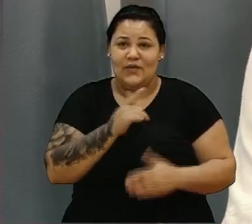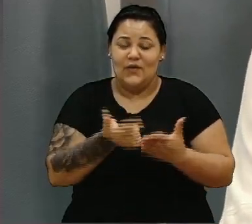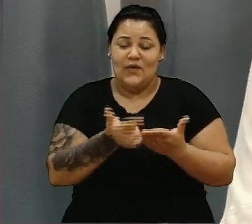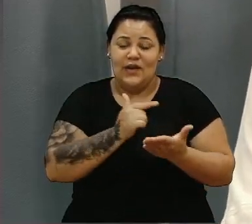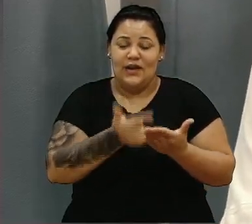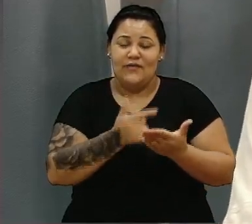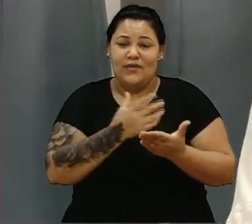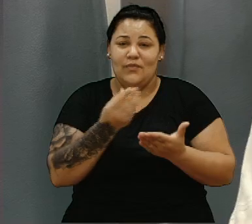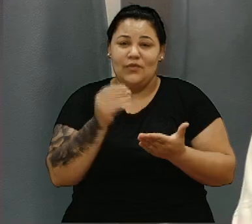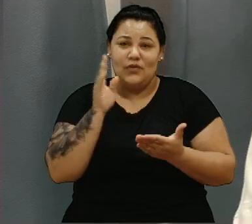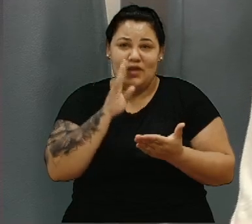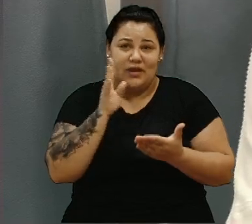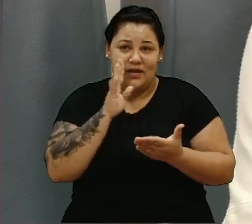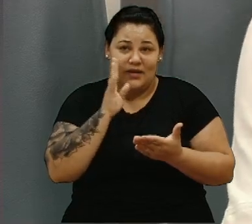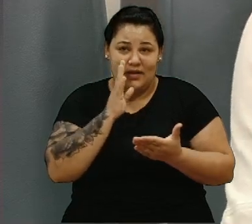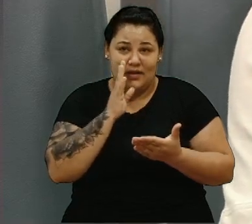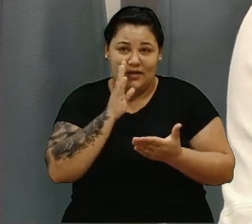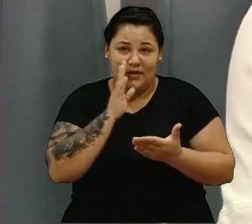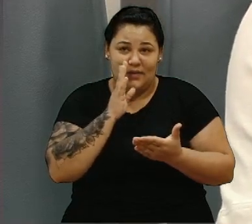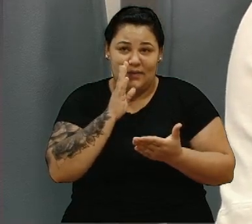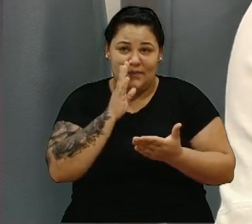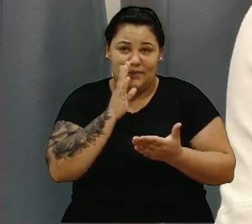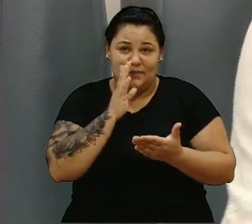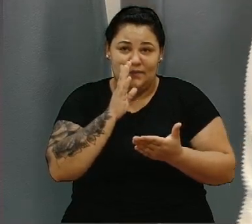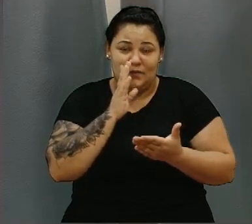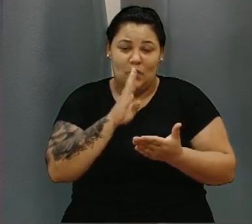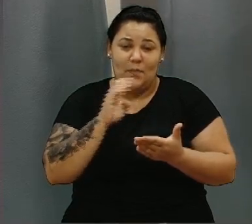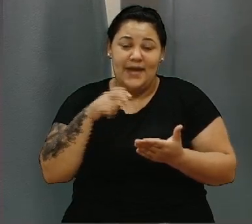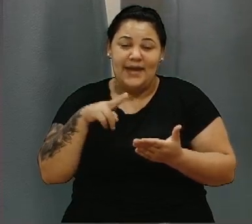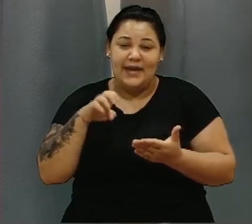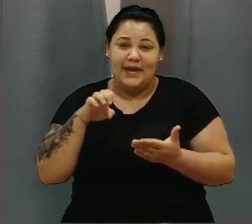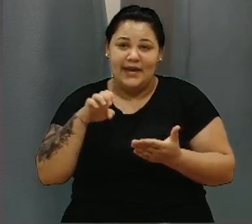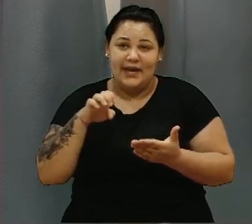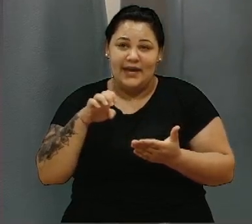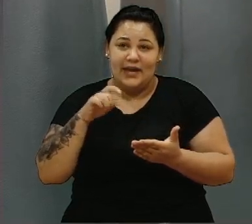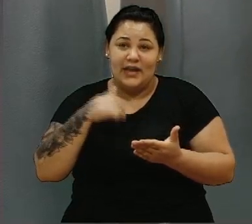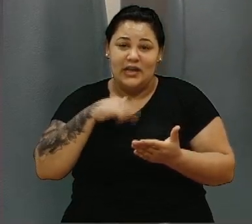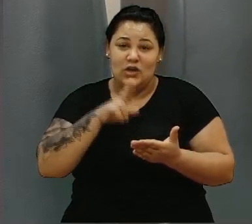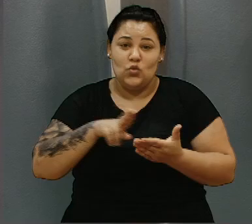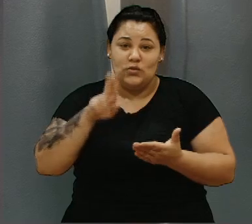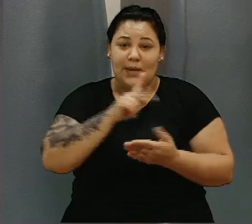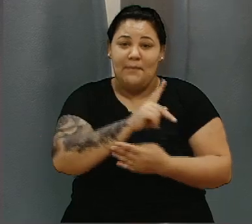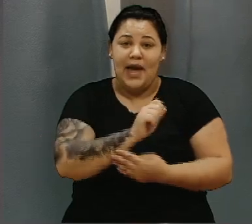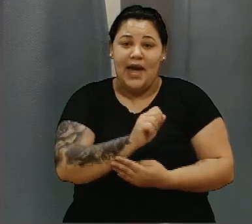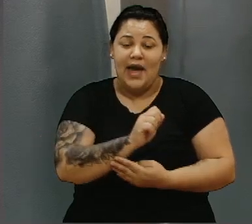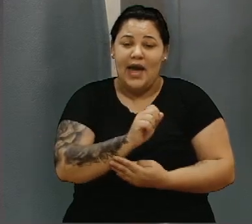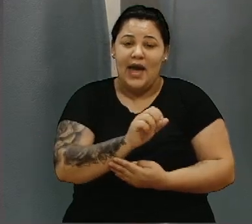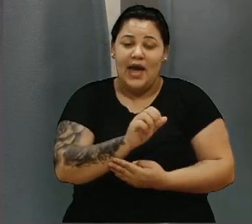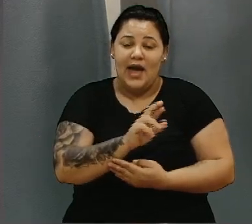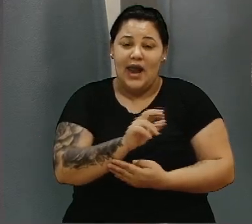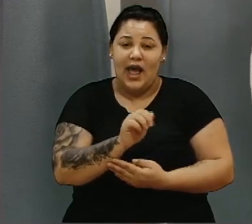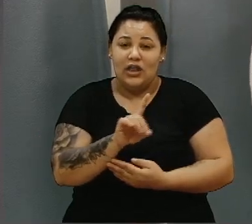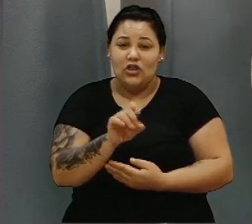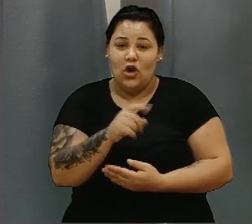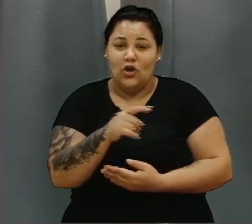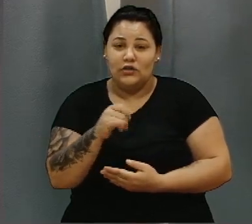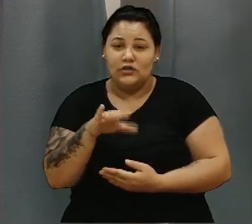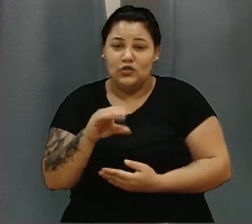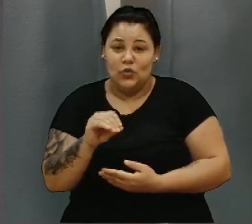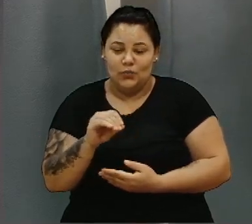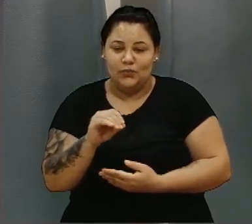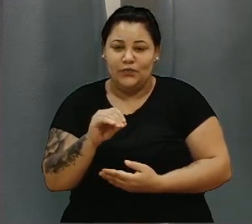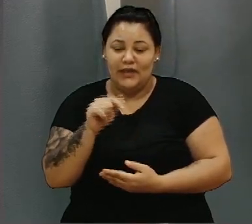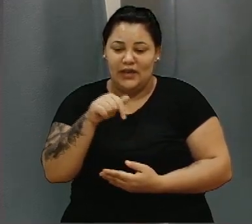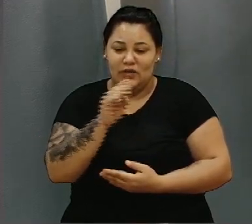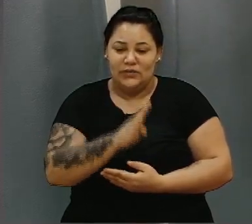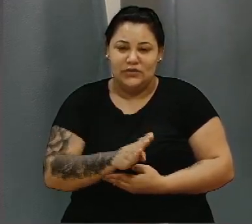que é muito legal, de Garchagem, e aí o Benê usa paradoxo de Garchagem, ele costuma dizer, que no Brasil as pessoas não confiam no Estado. Se